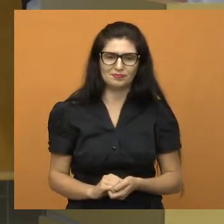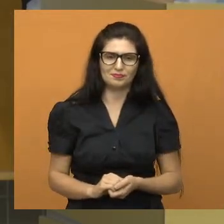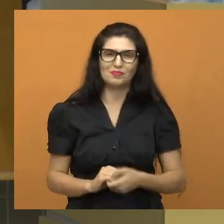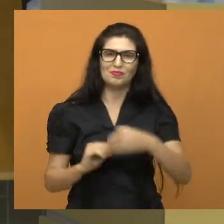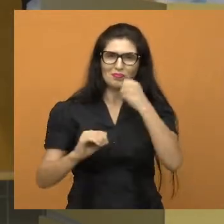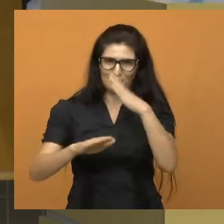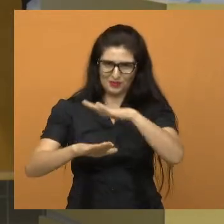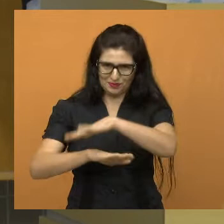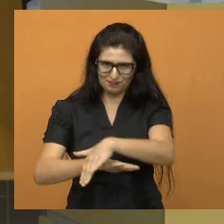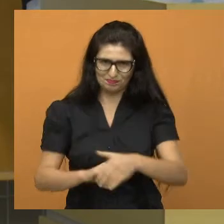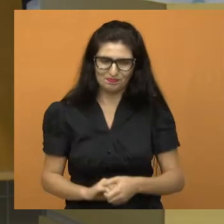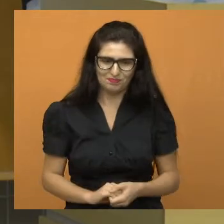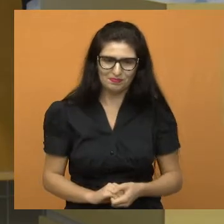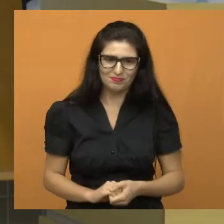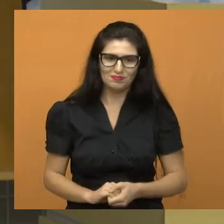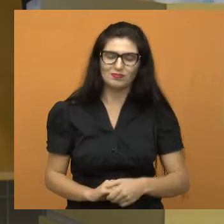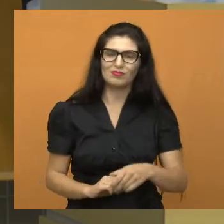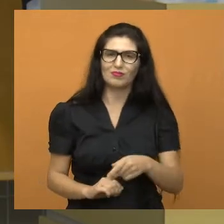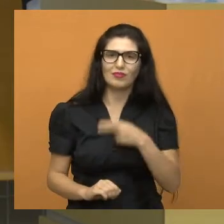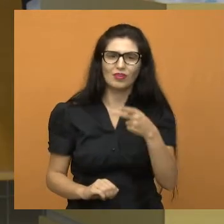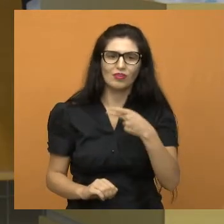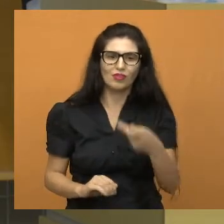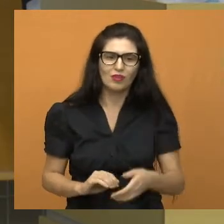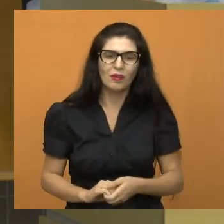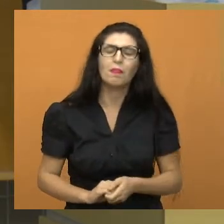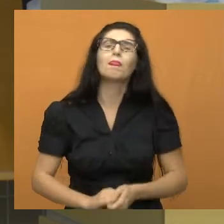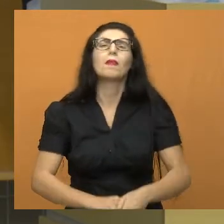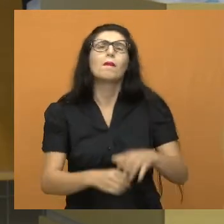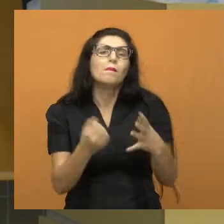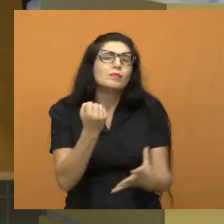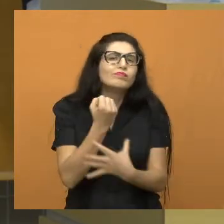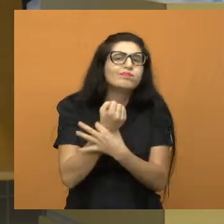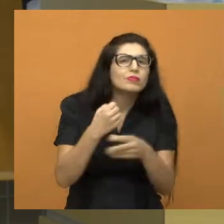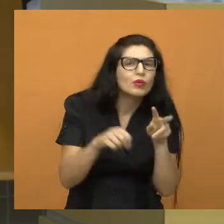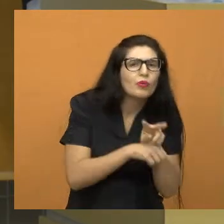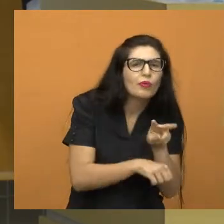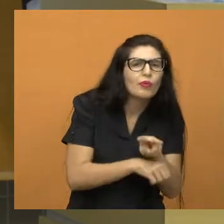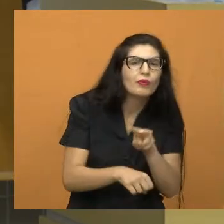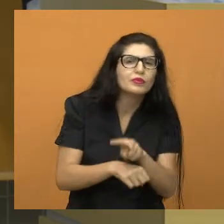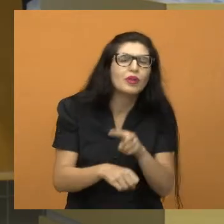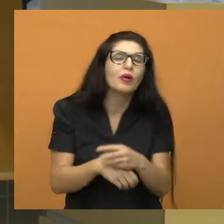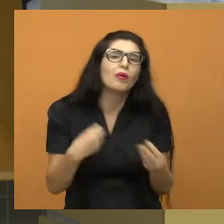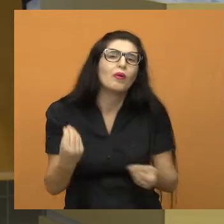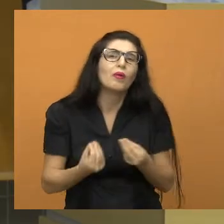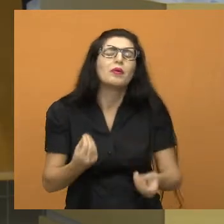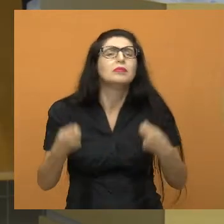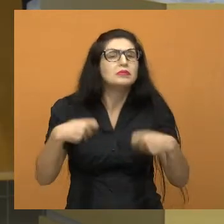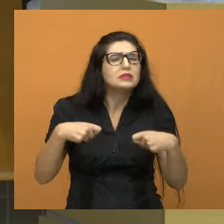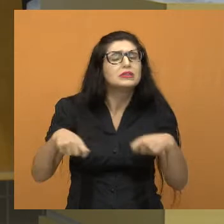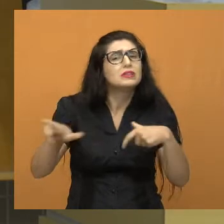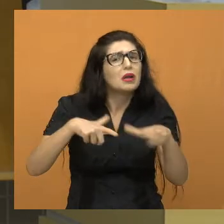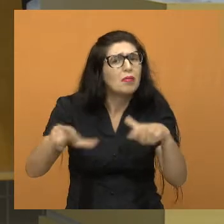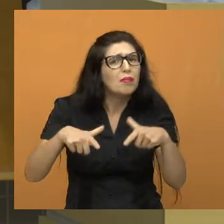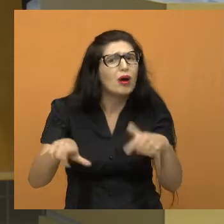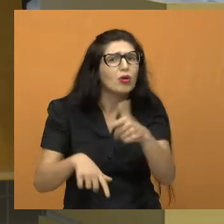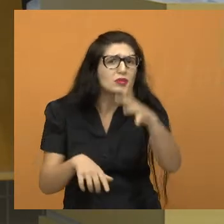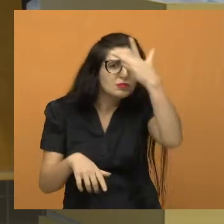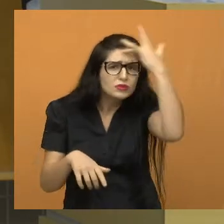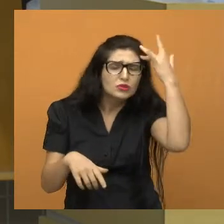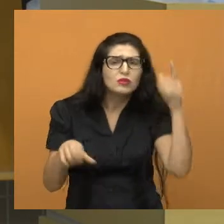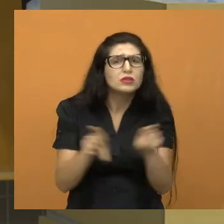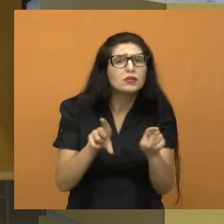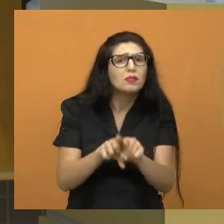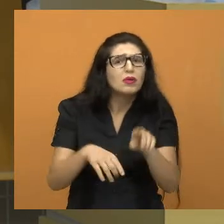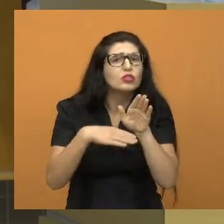Boa noite, eu estou aqui para falar sobre implantar e proteger. Aumentar as possibilidades de emprego e oferecer mais assistência social para